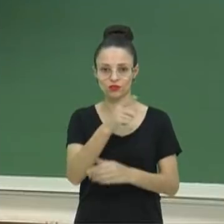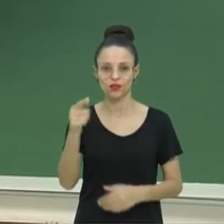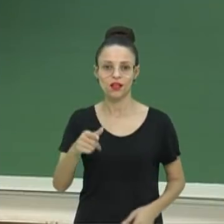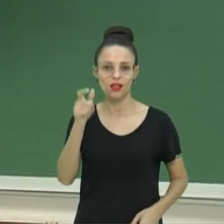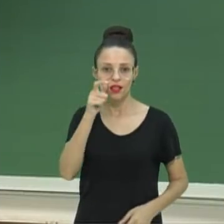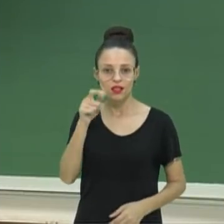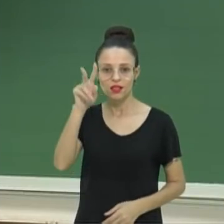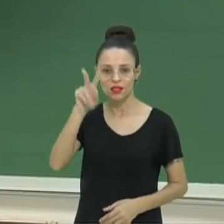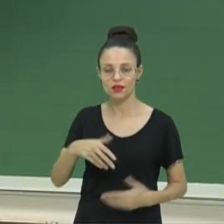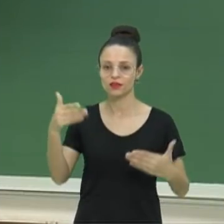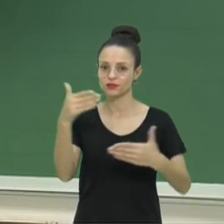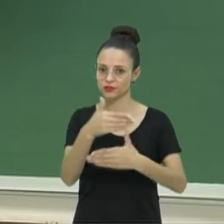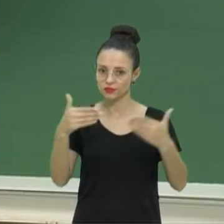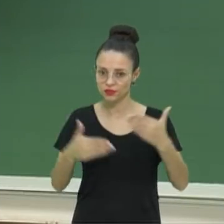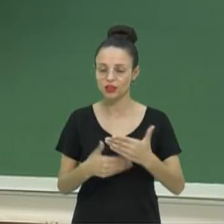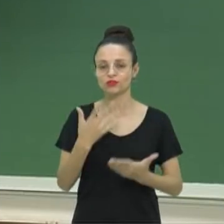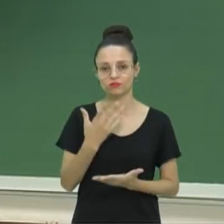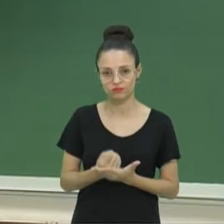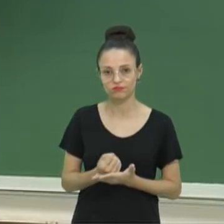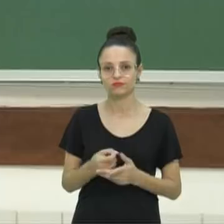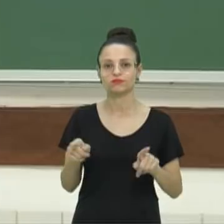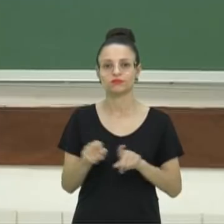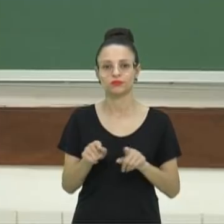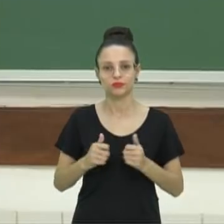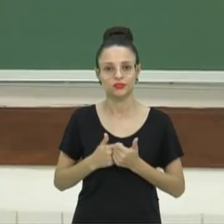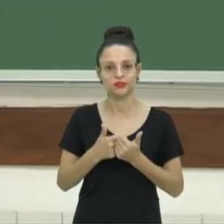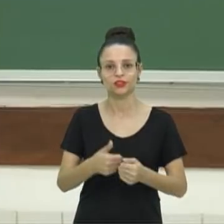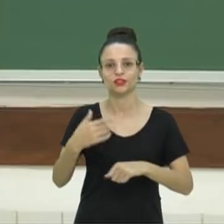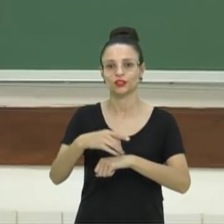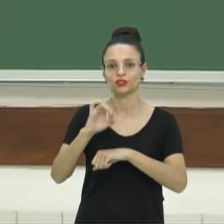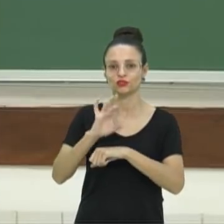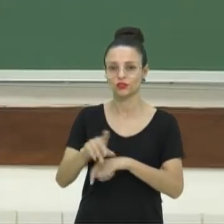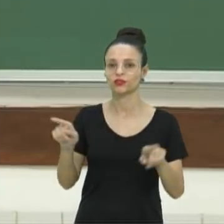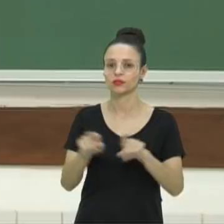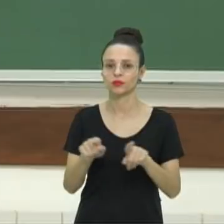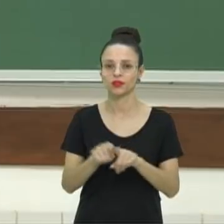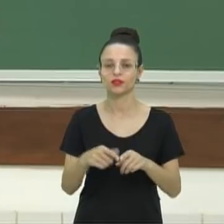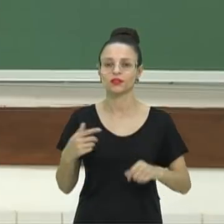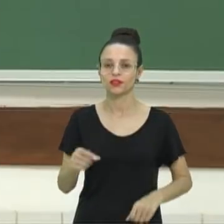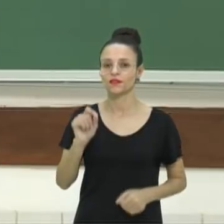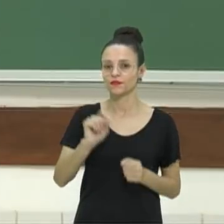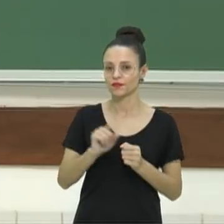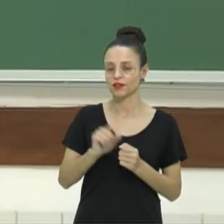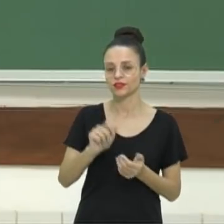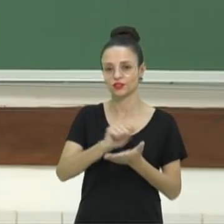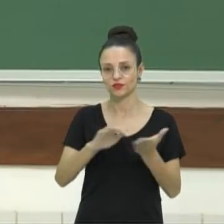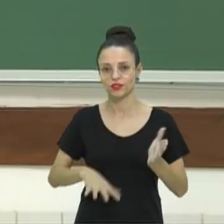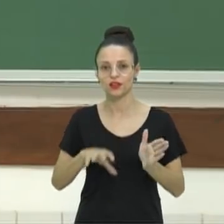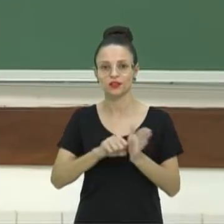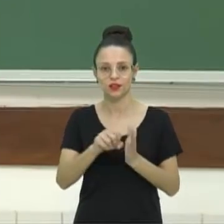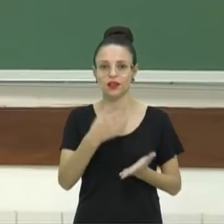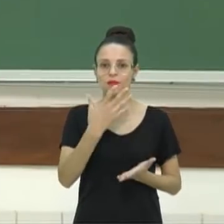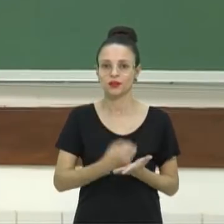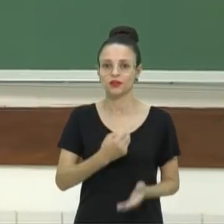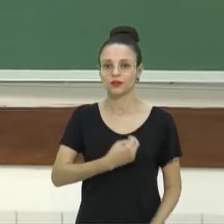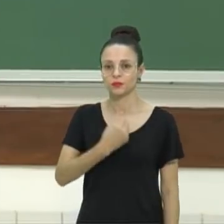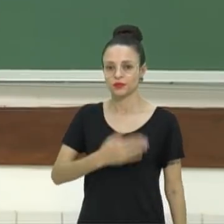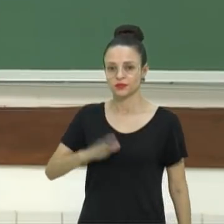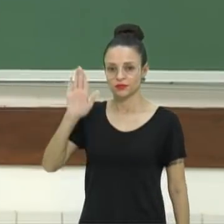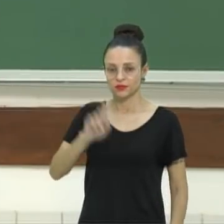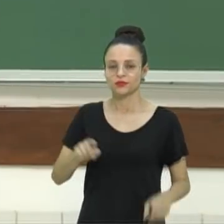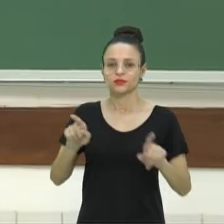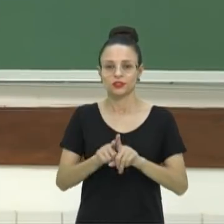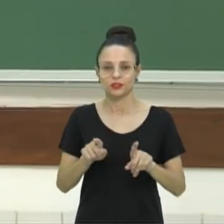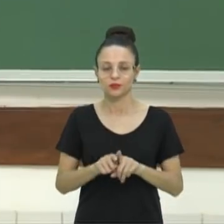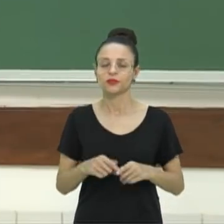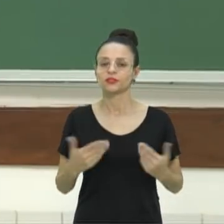lá, segue as dicas, é sempre interessante essa dica, né? Então realiza a atividade no Classroom, garanta a sua presença também.